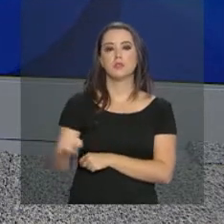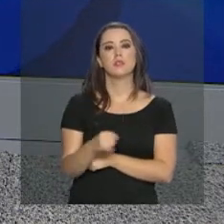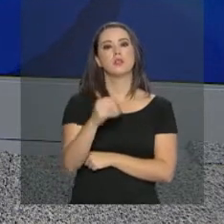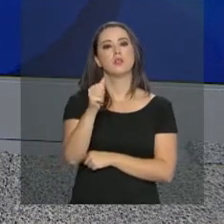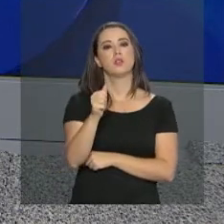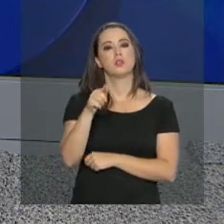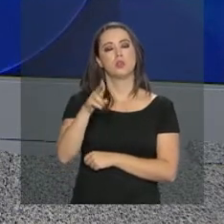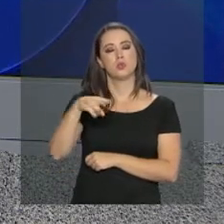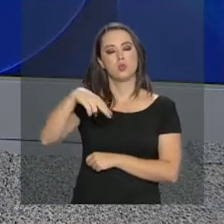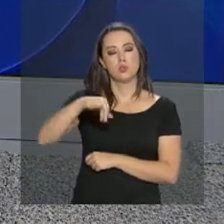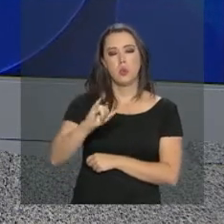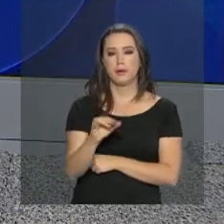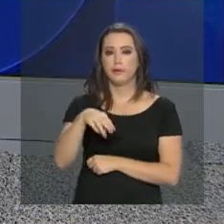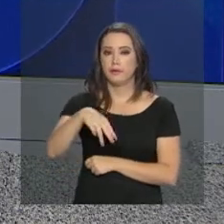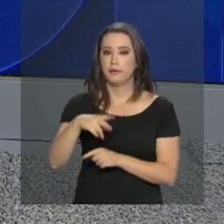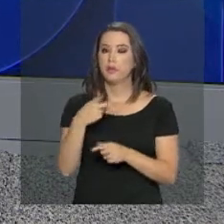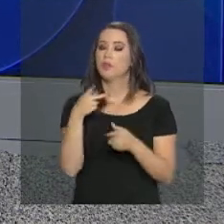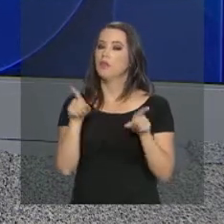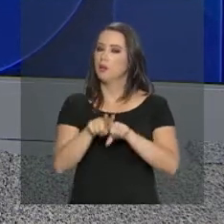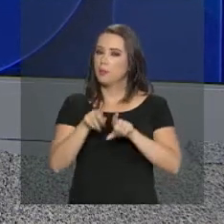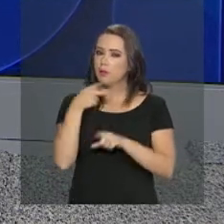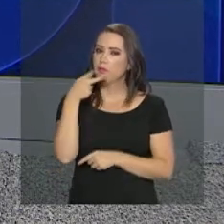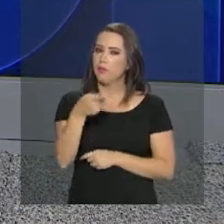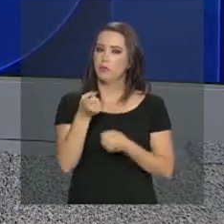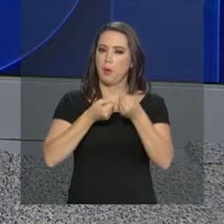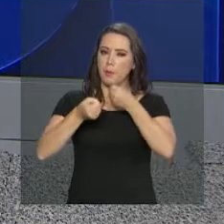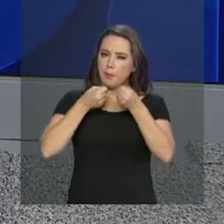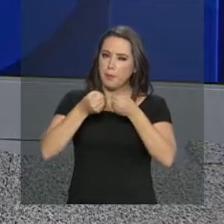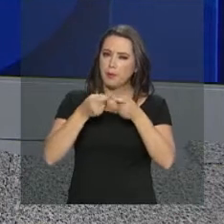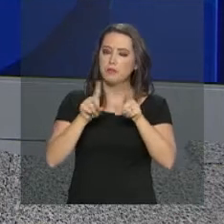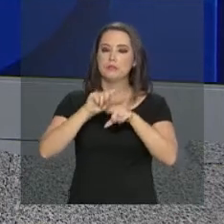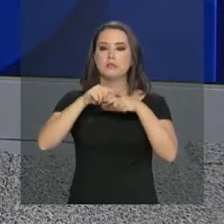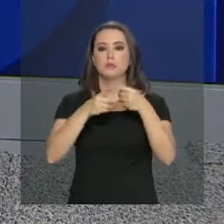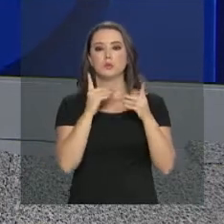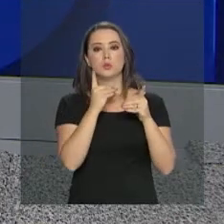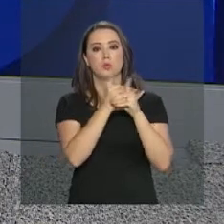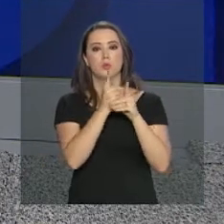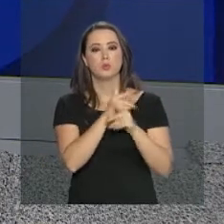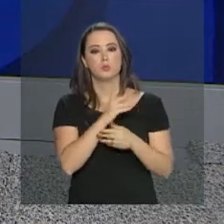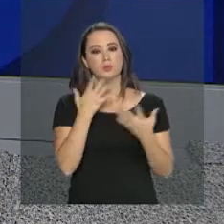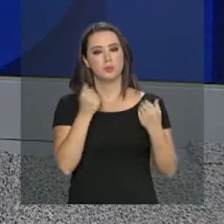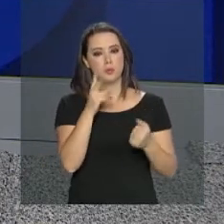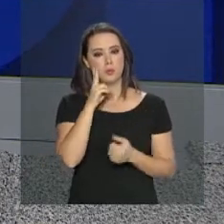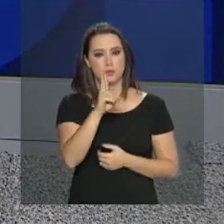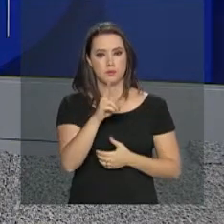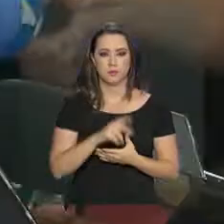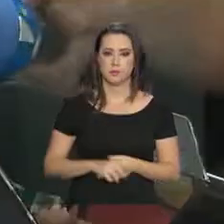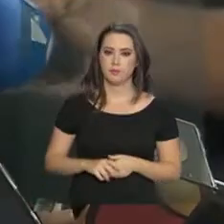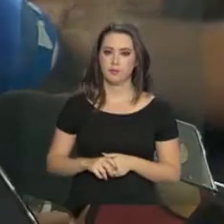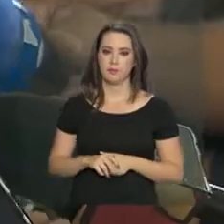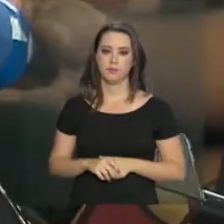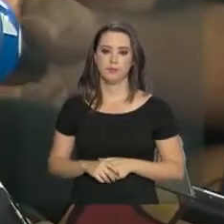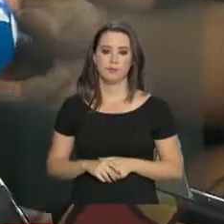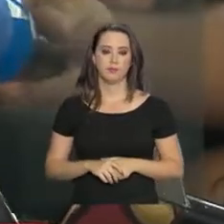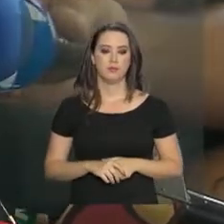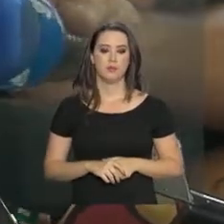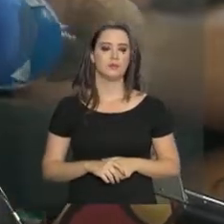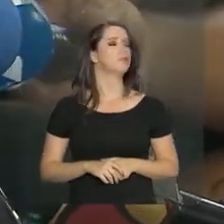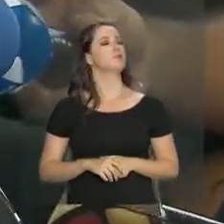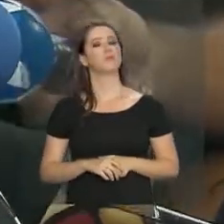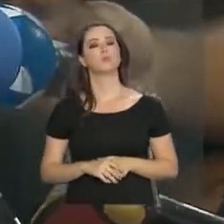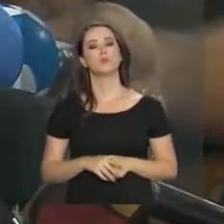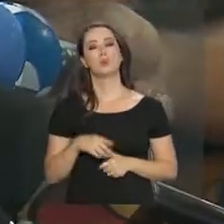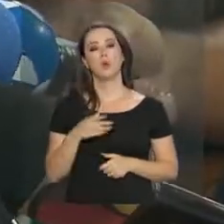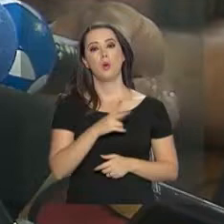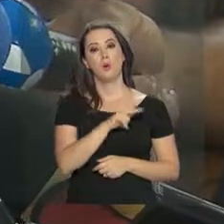falou com a imprensa após um encontro com o presidente eleito já impulsionar vamos ouvi lo como soco